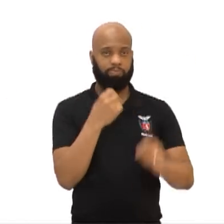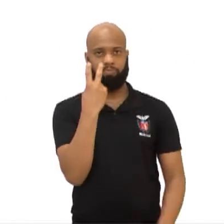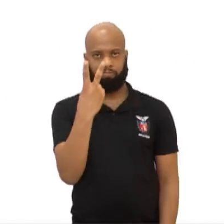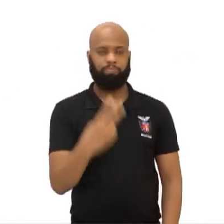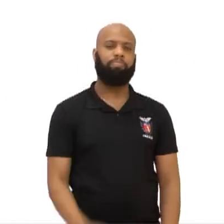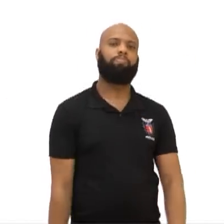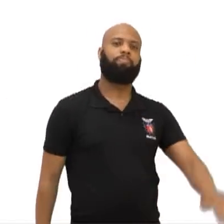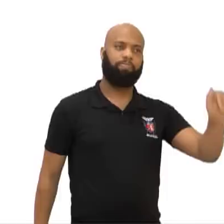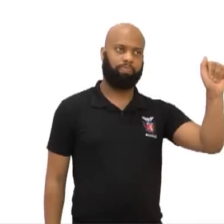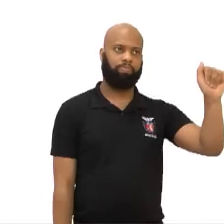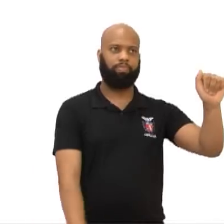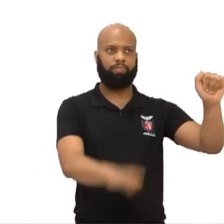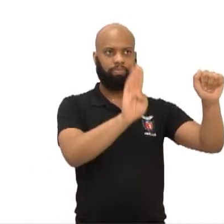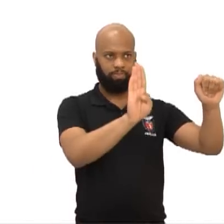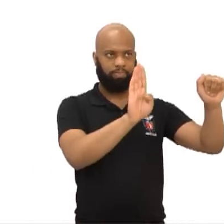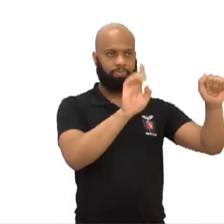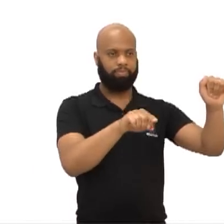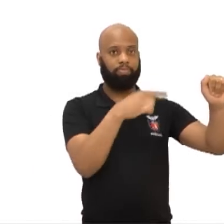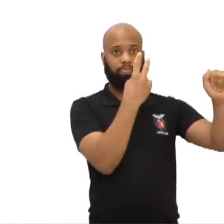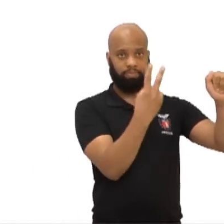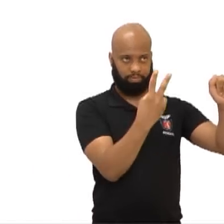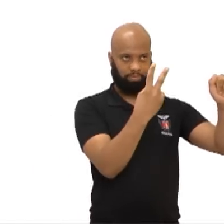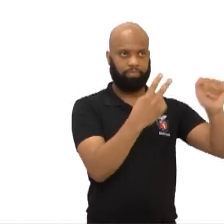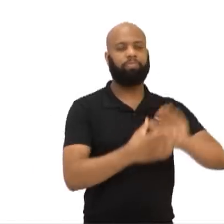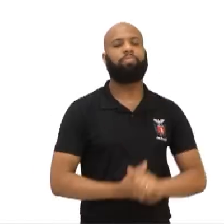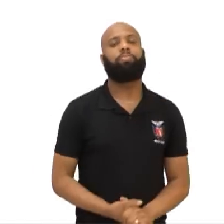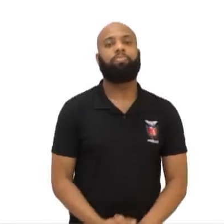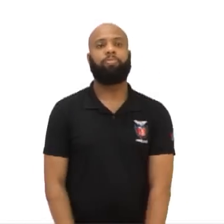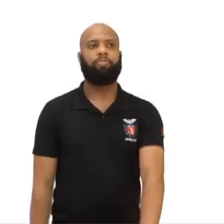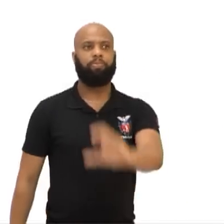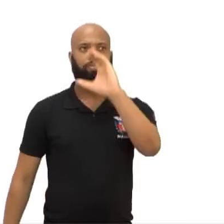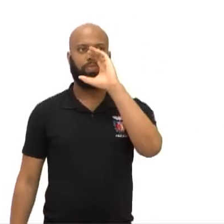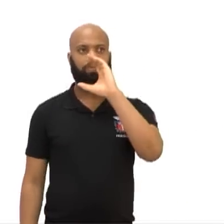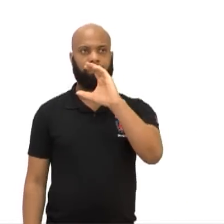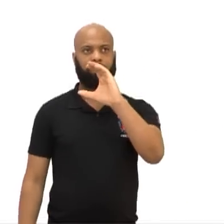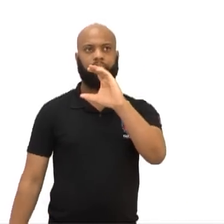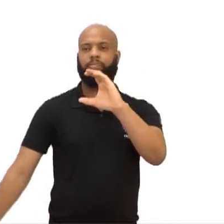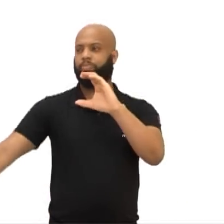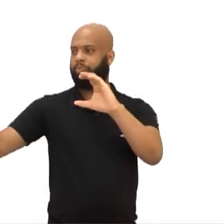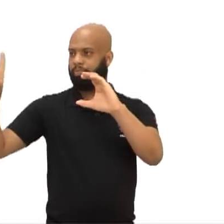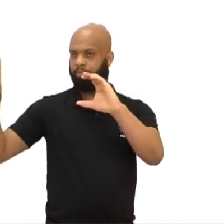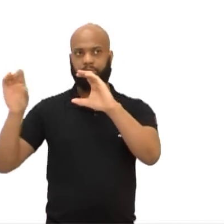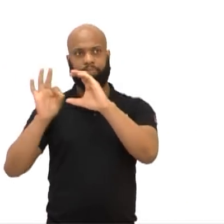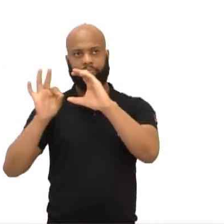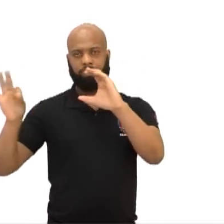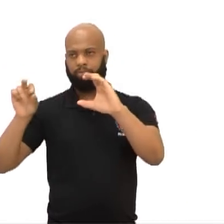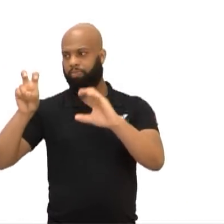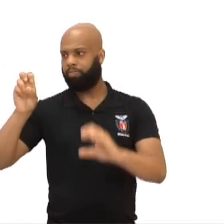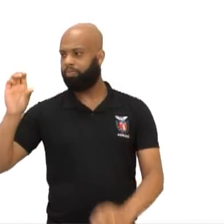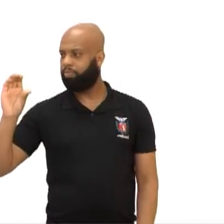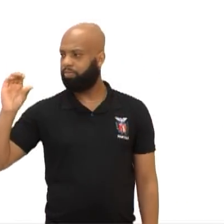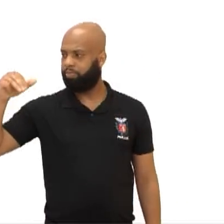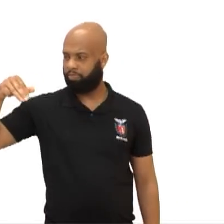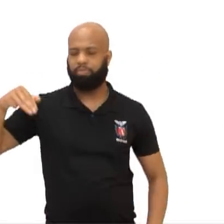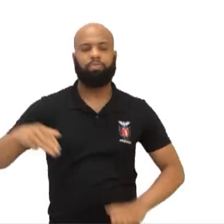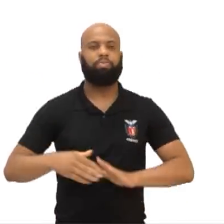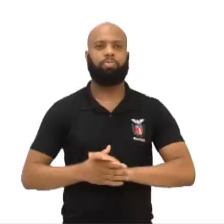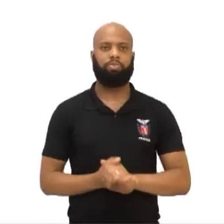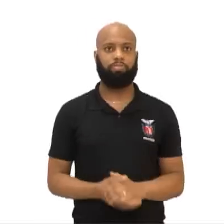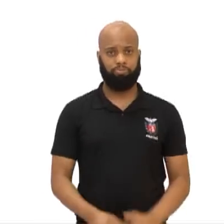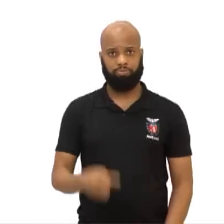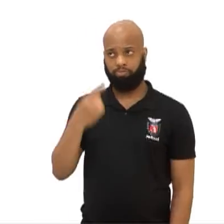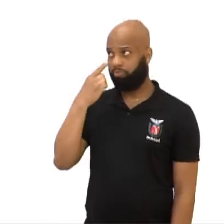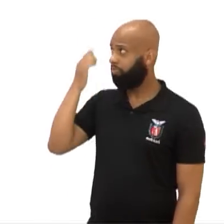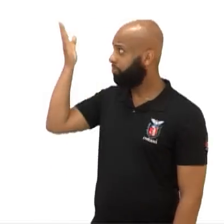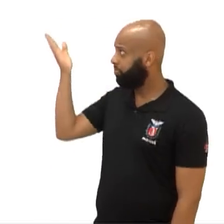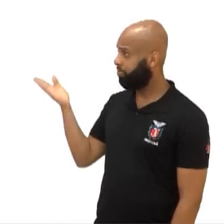aqui. AB valendo 2 centímetros e outro segmento CD valendo